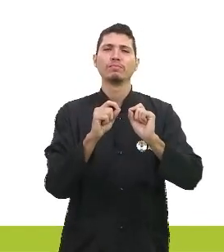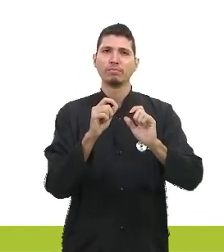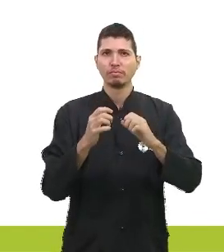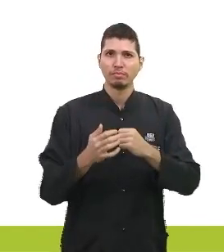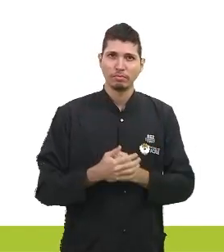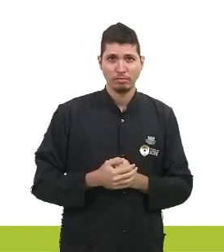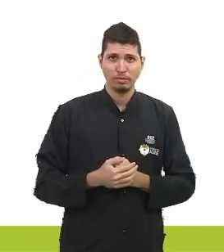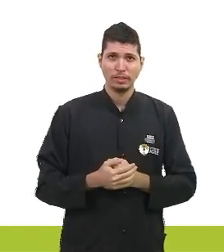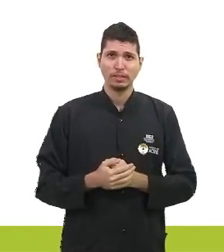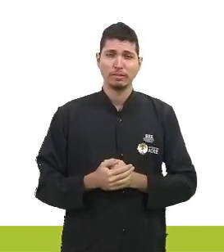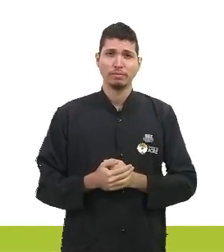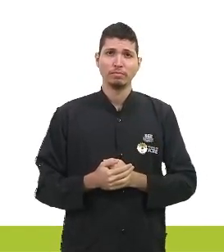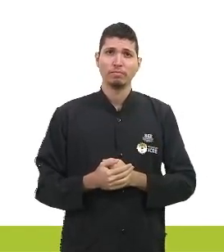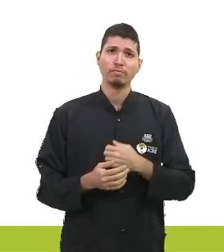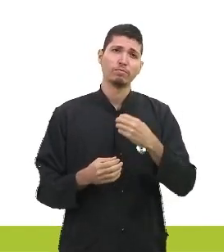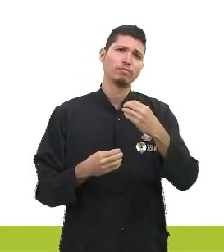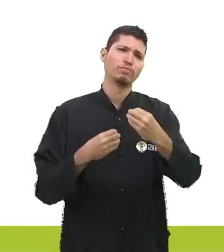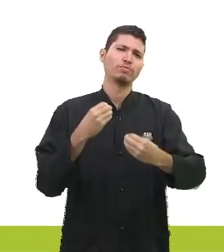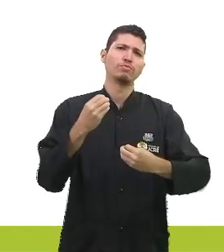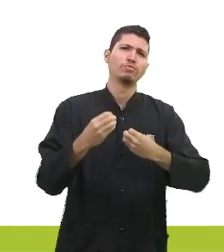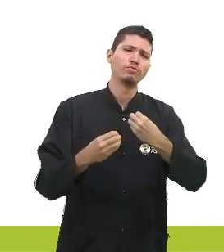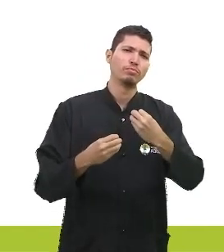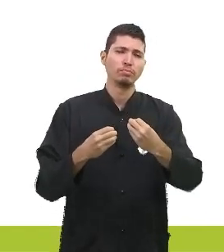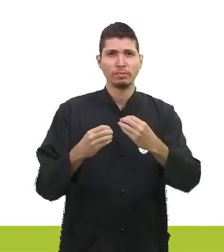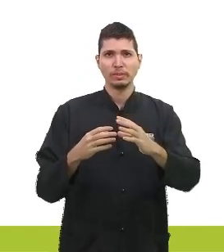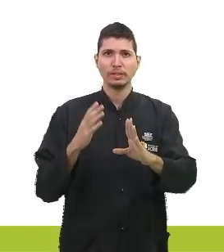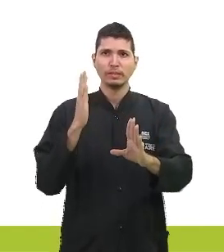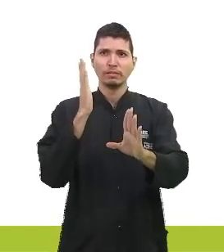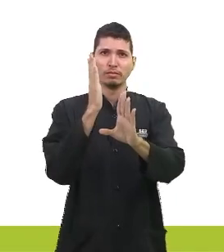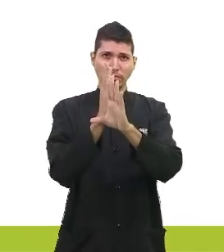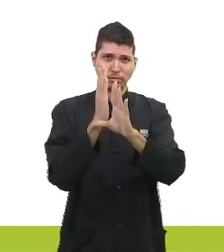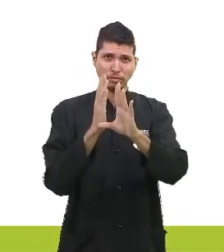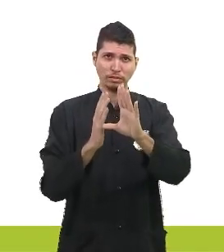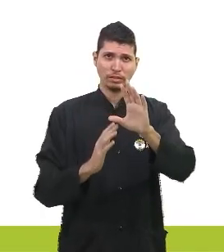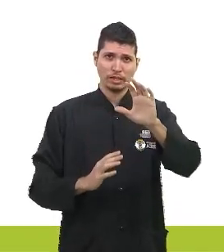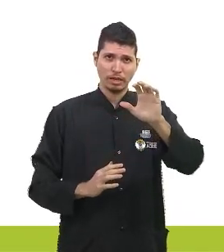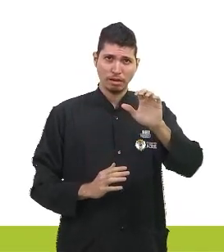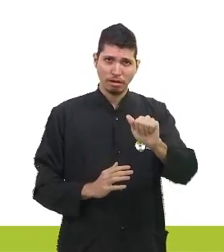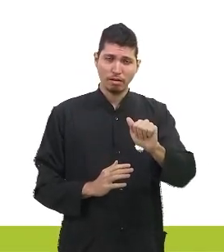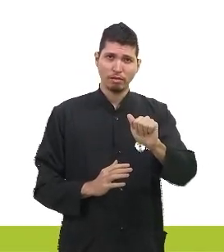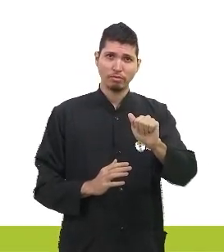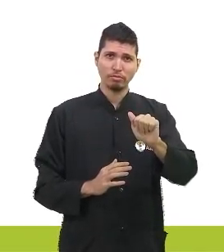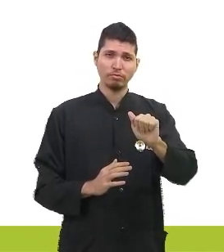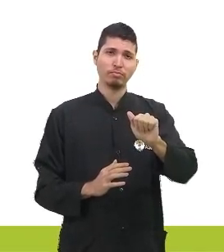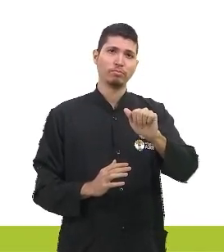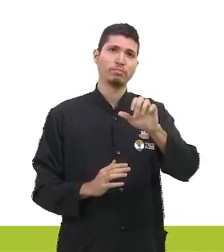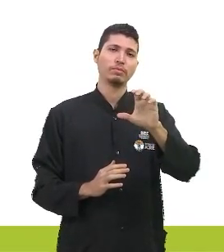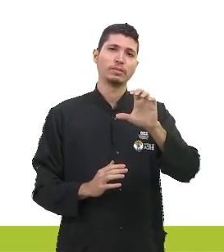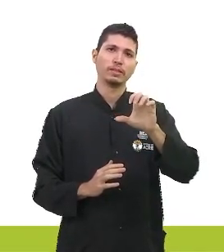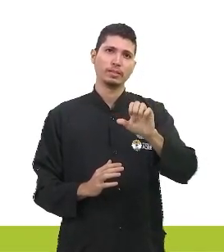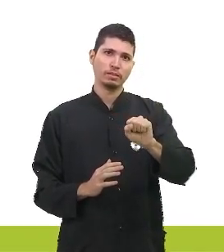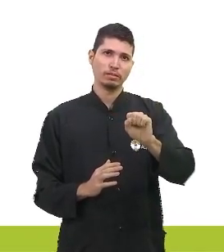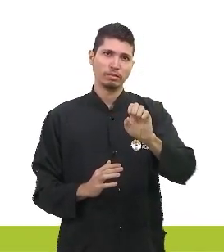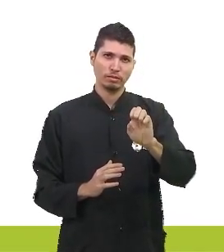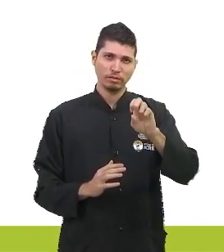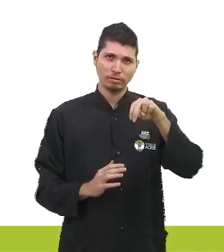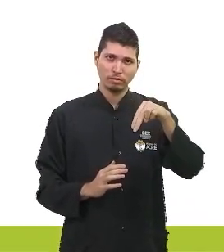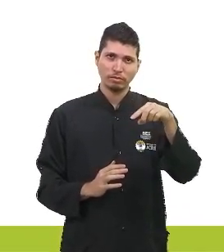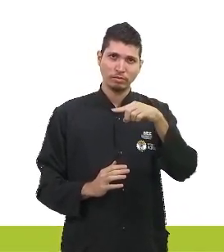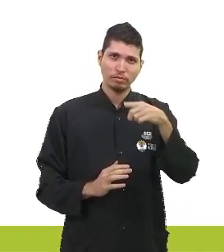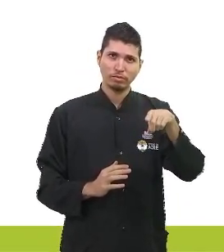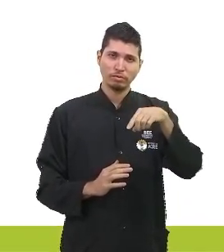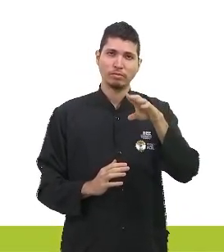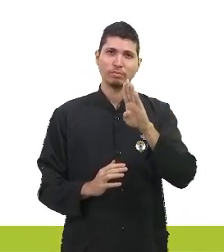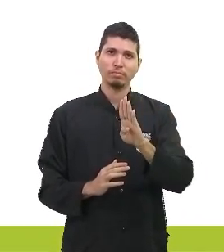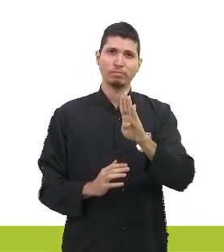descobrir como chegar nessa relação aqui. A sobre seno de A de alfa, B sobre